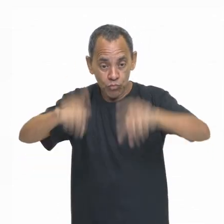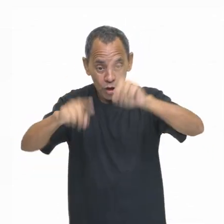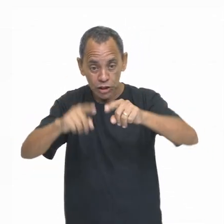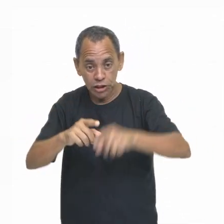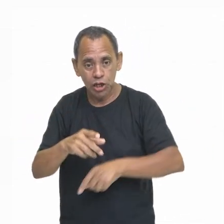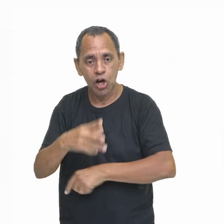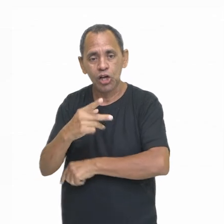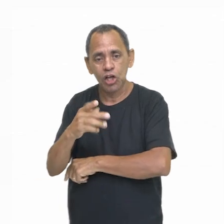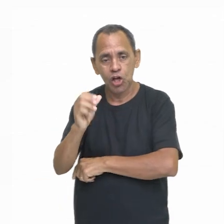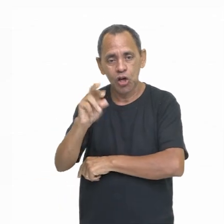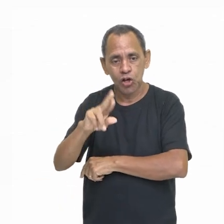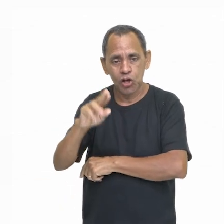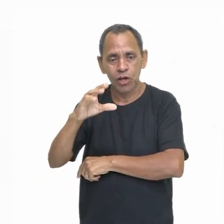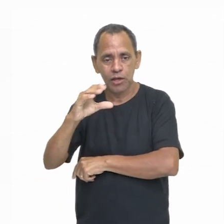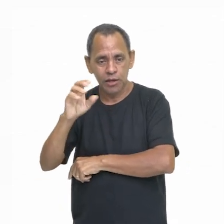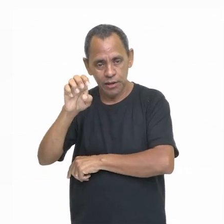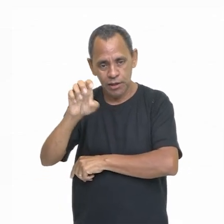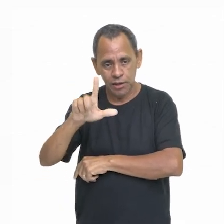e também